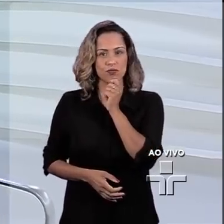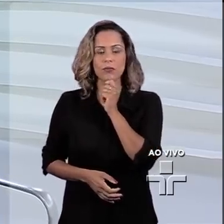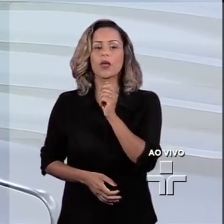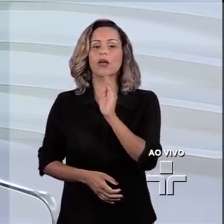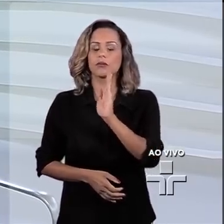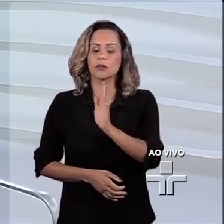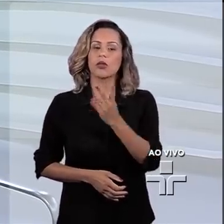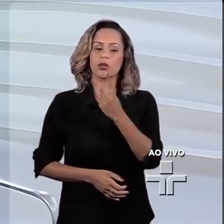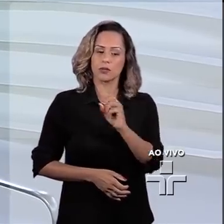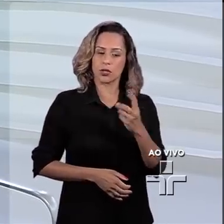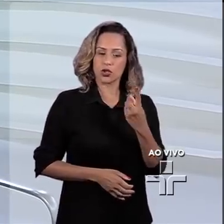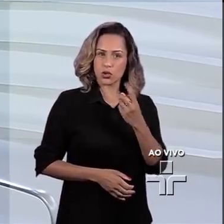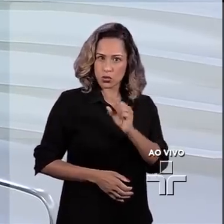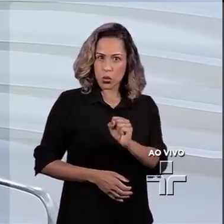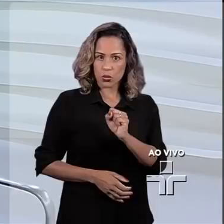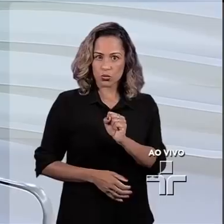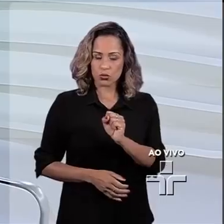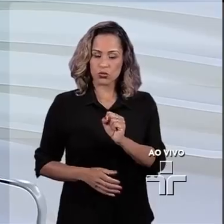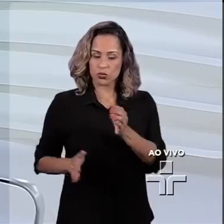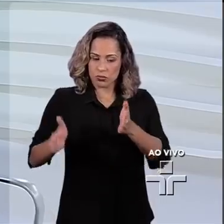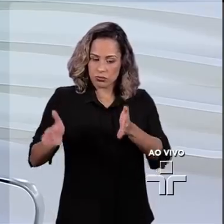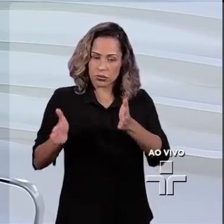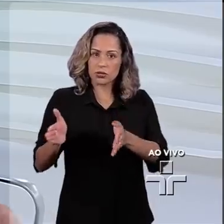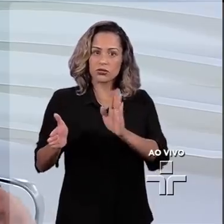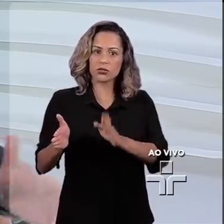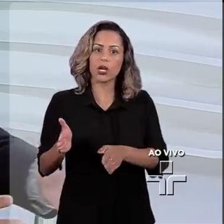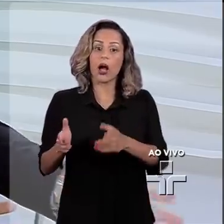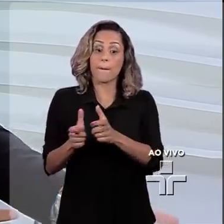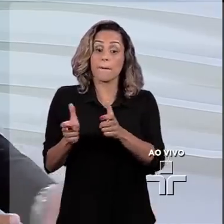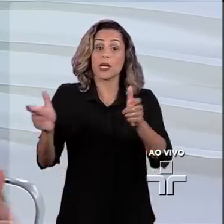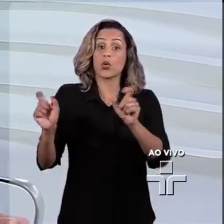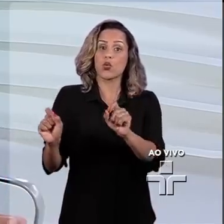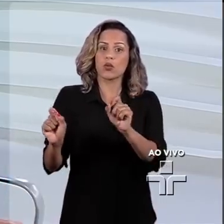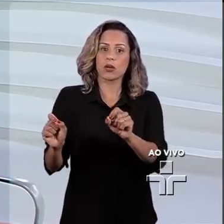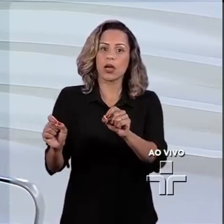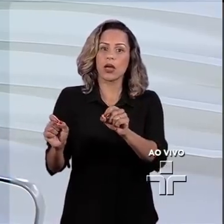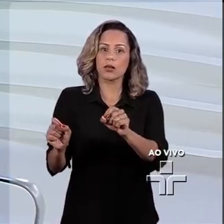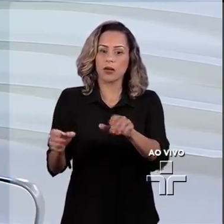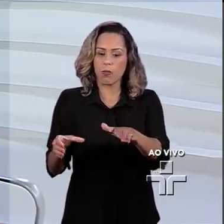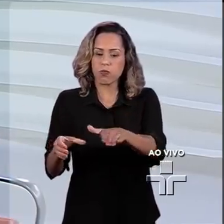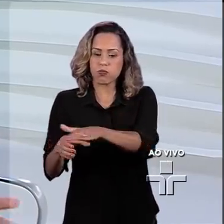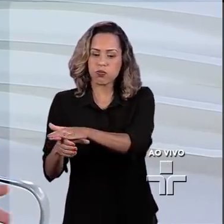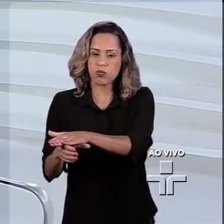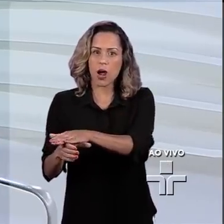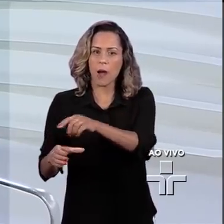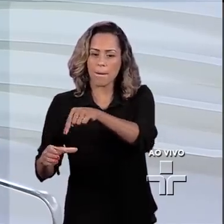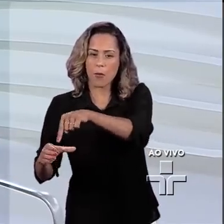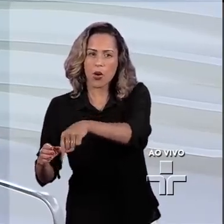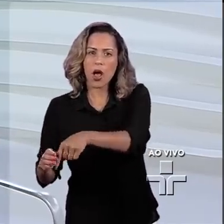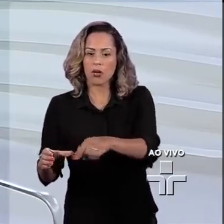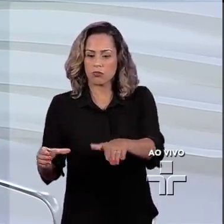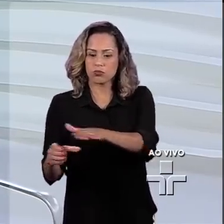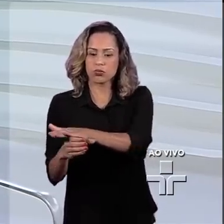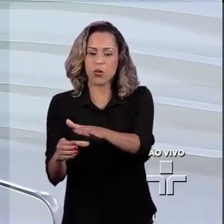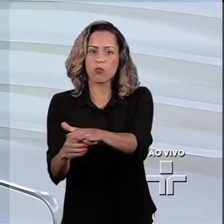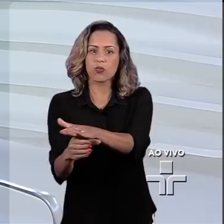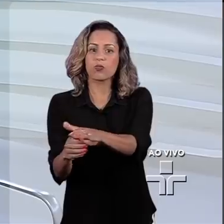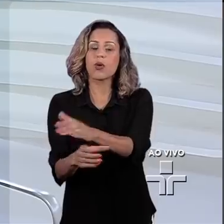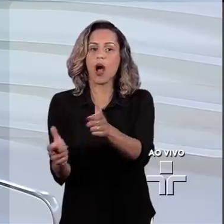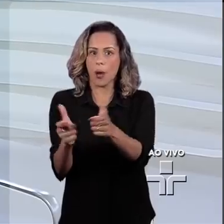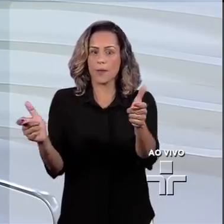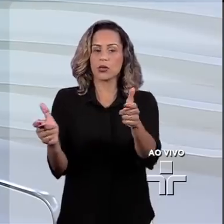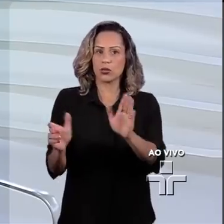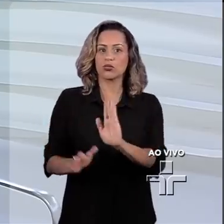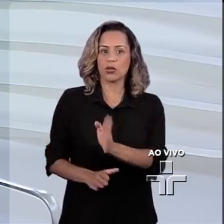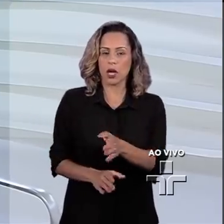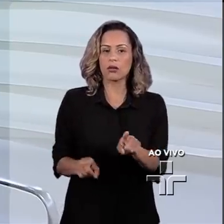em 15% a quantidade de tapa-buraco, se comparado ao último ano da gestão Haddad. Melhoramos a produtividade das equipes